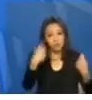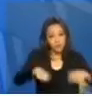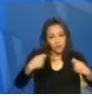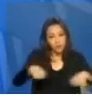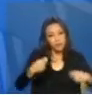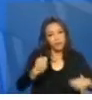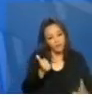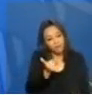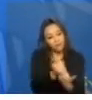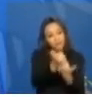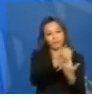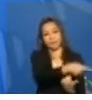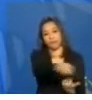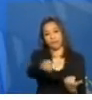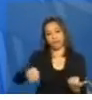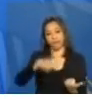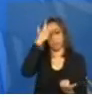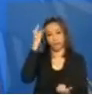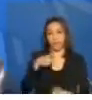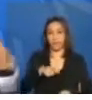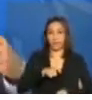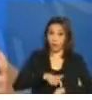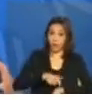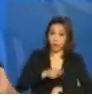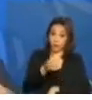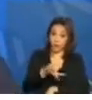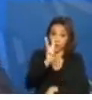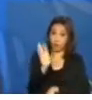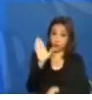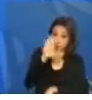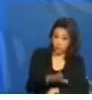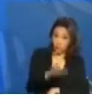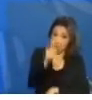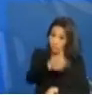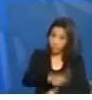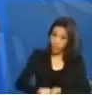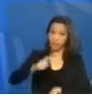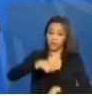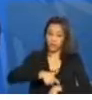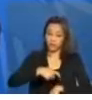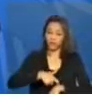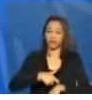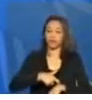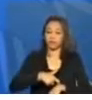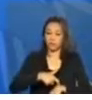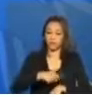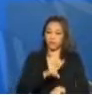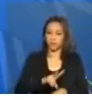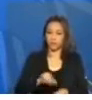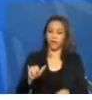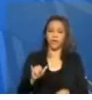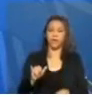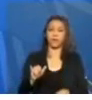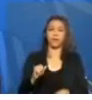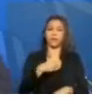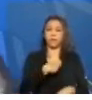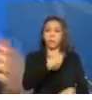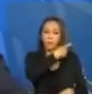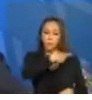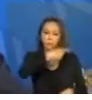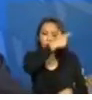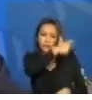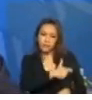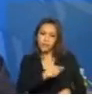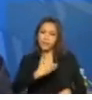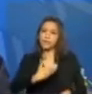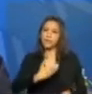esse recurso. Então, às 15h, nós vamos ter mais tempo, nós estaremos lá, o presidente Pedro, eu estarei com as